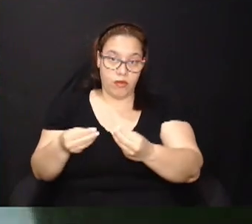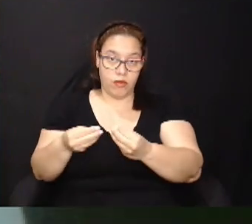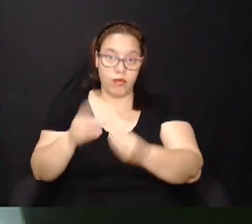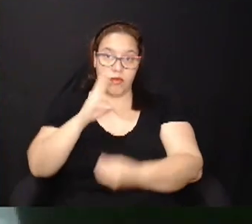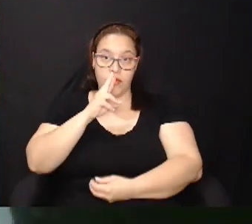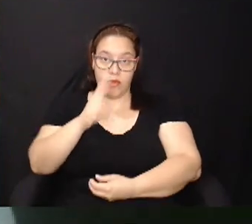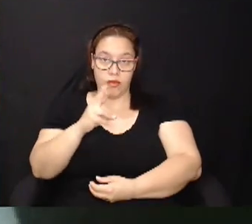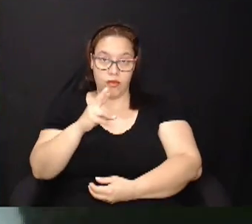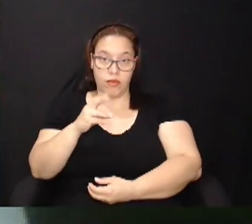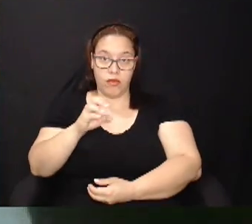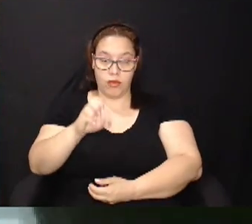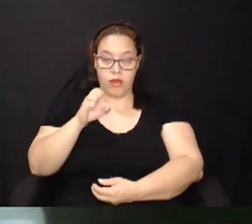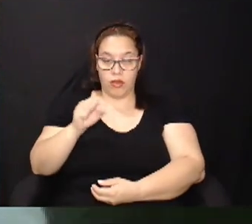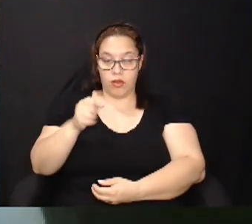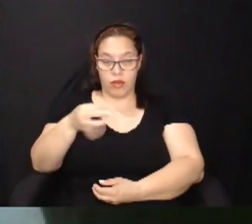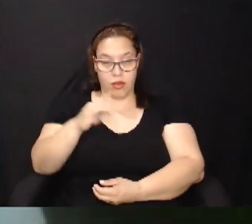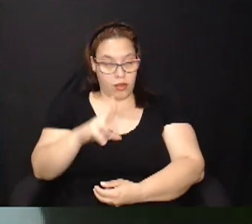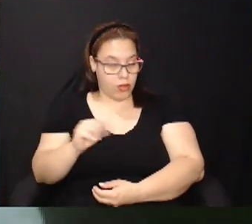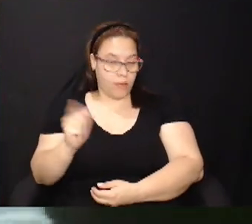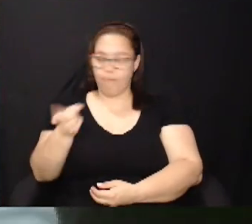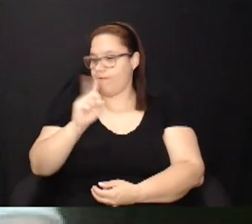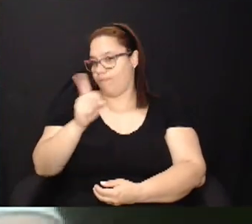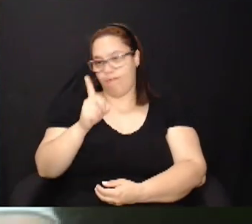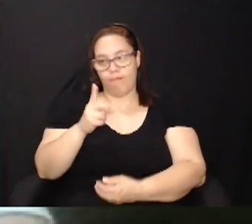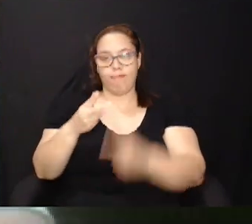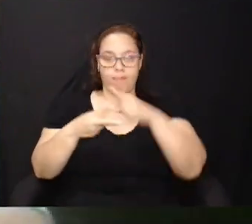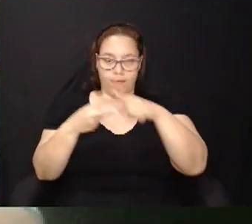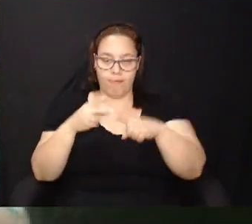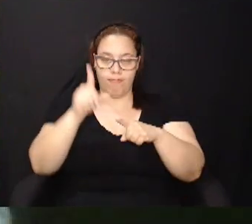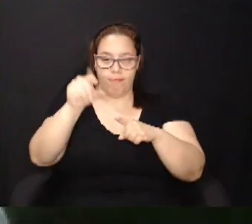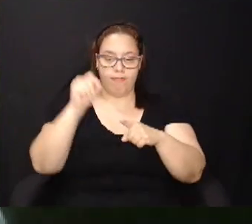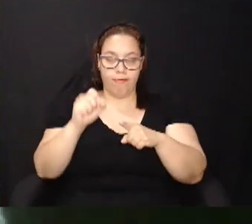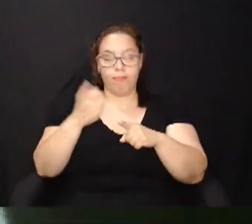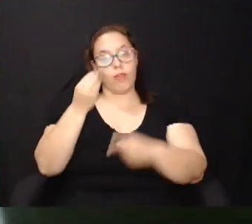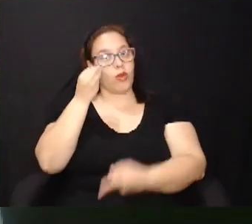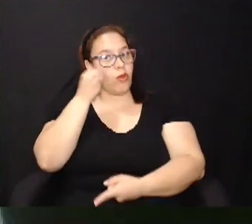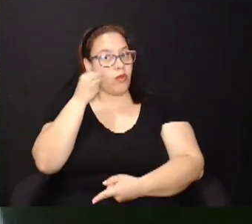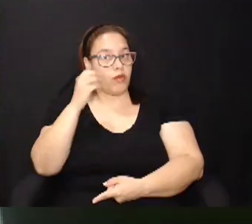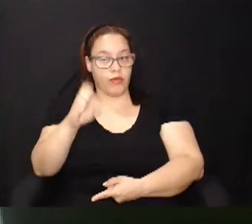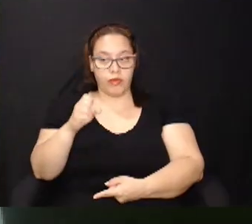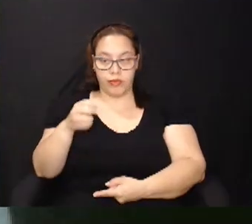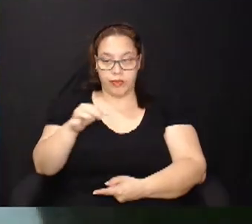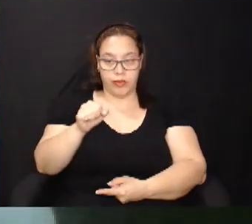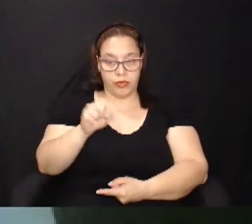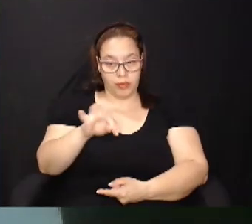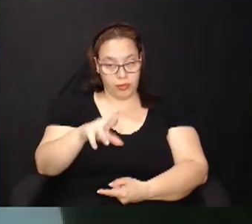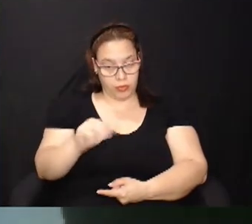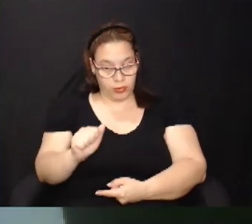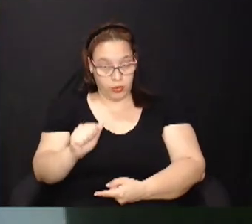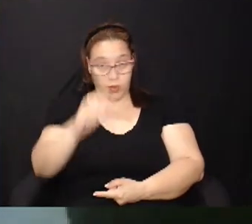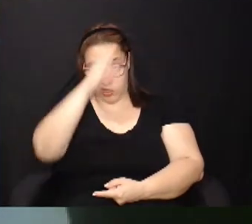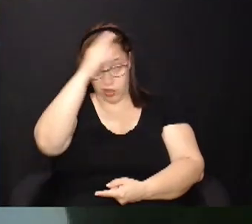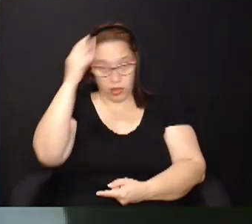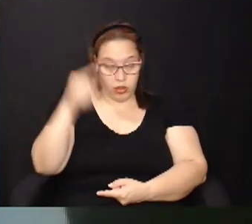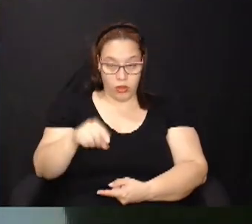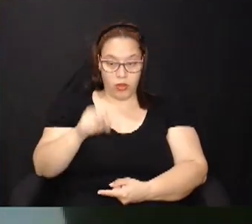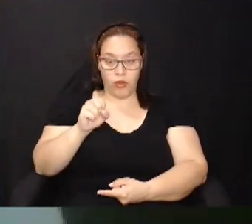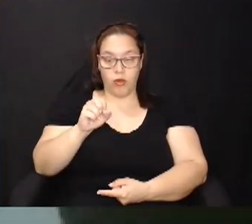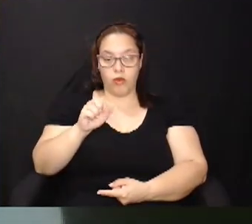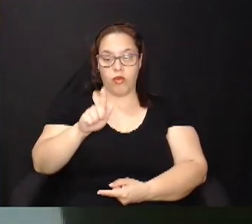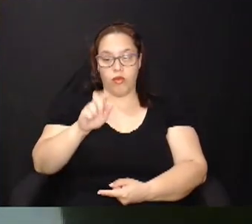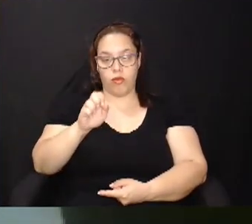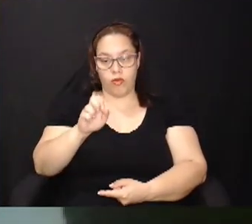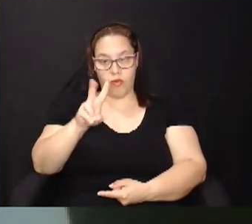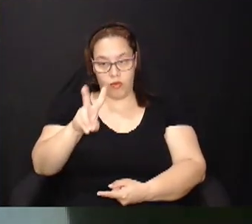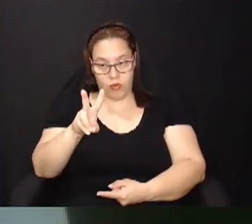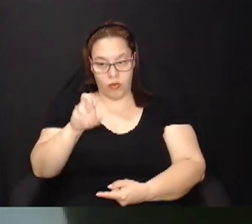extrajudicialmente. Não funcionou, você vai ter duas alternativas. Ou tentar extrajudicialmente no consumidor.gov.br, que é o Procon online, ou